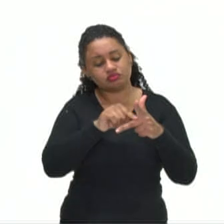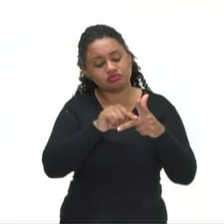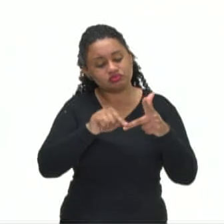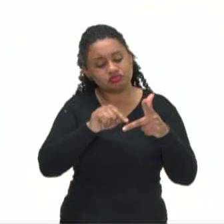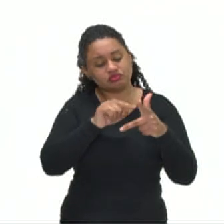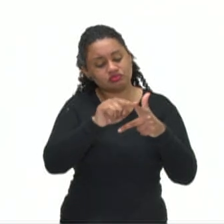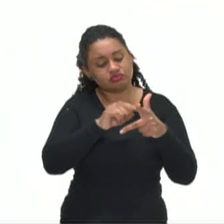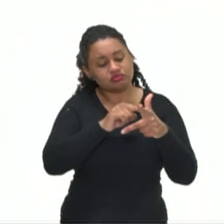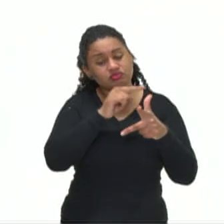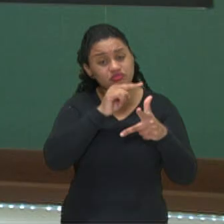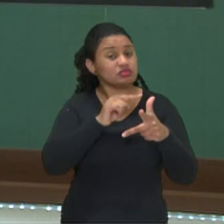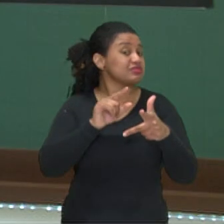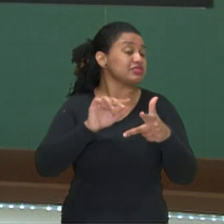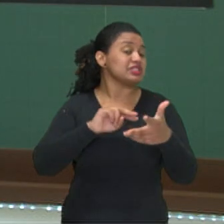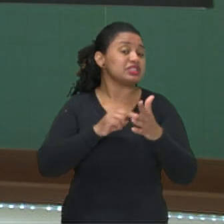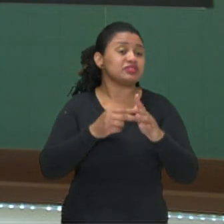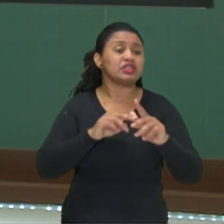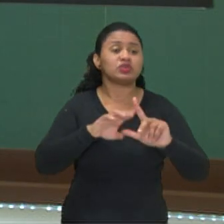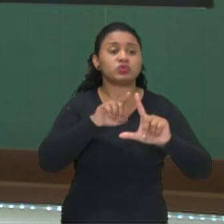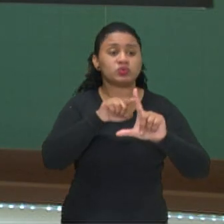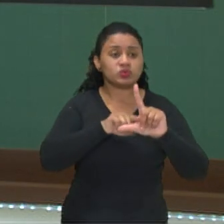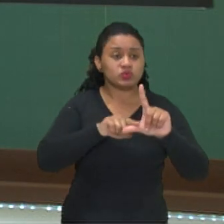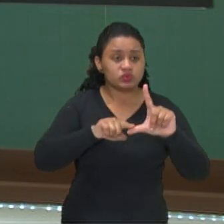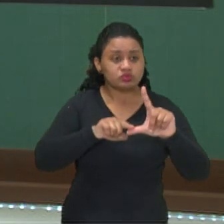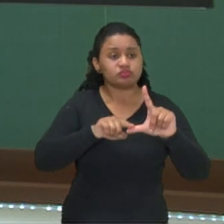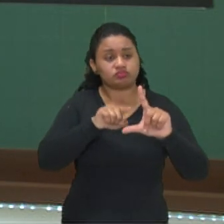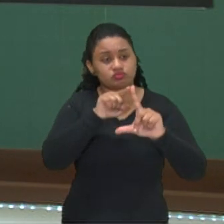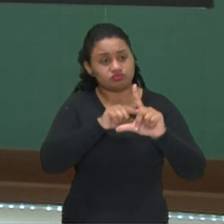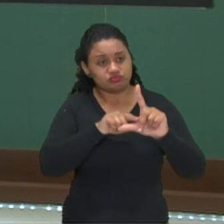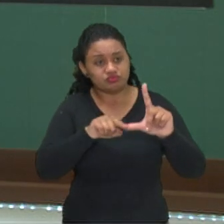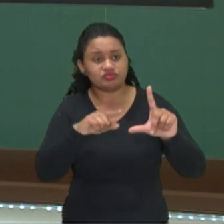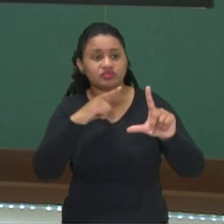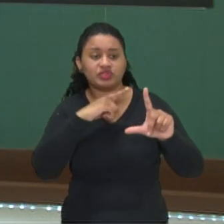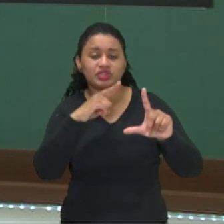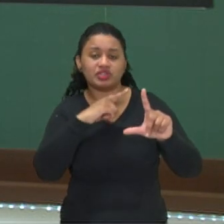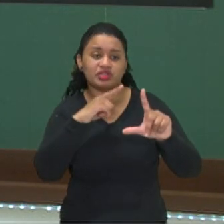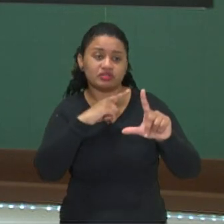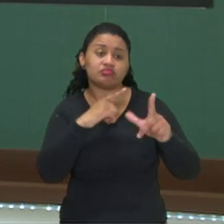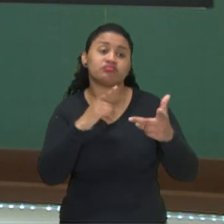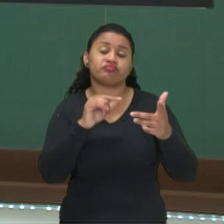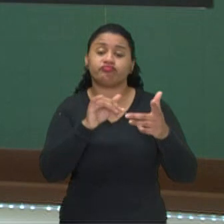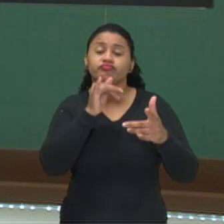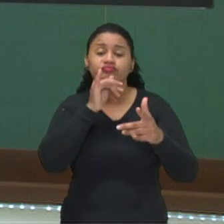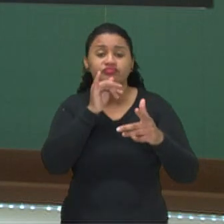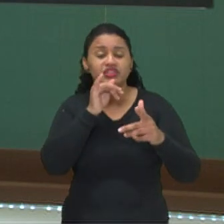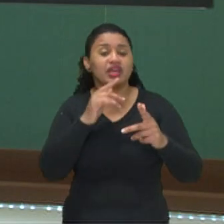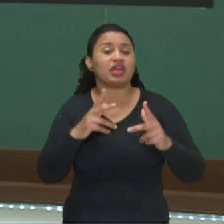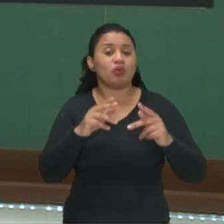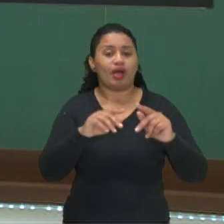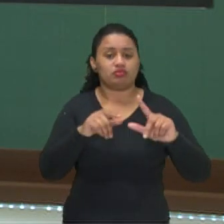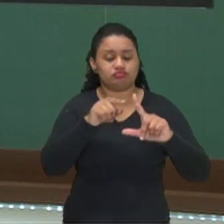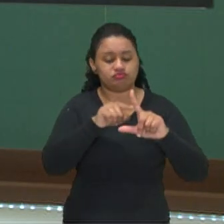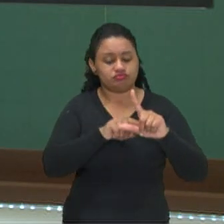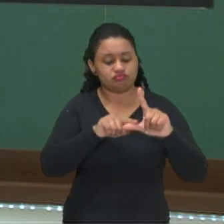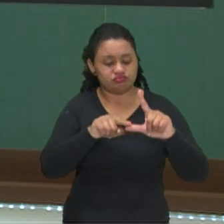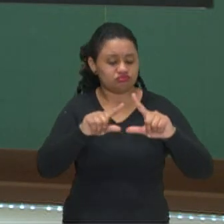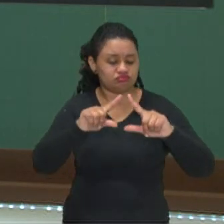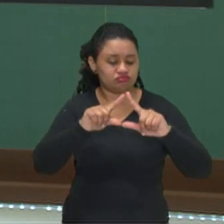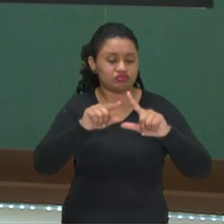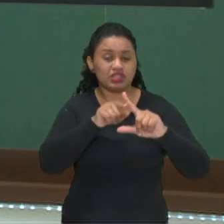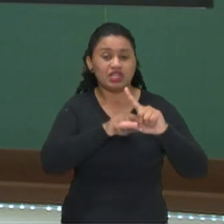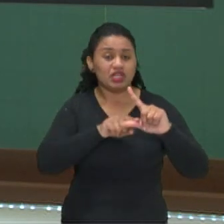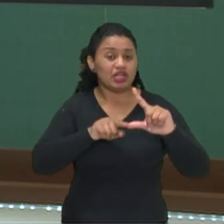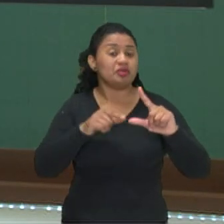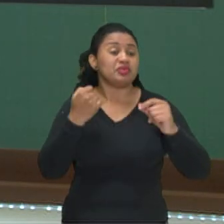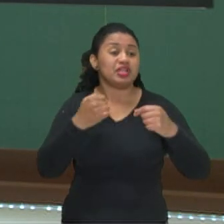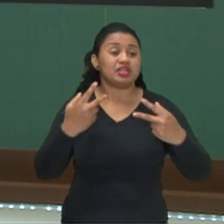seja, todos os ângulos que vão ter, por exemplo, aqui, eles serão iguais, eles não podem ser diferentes,